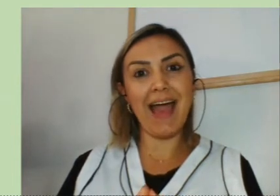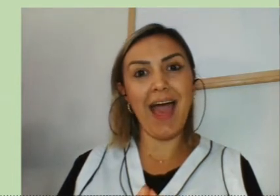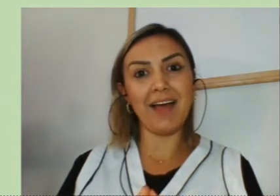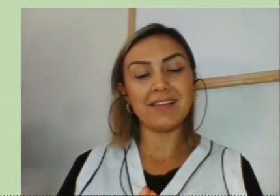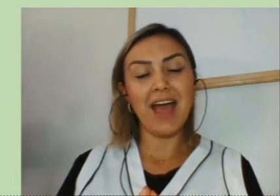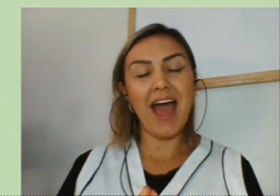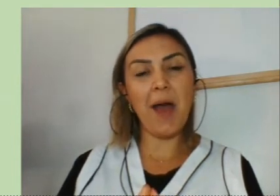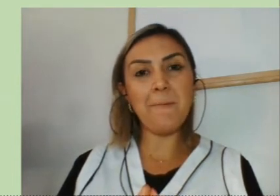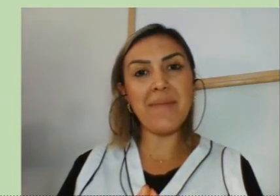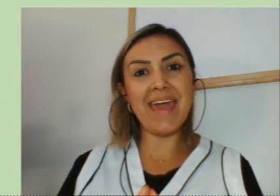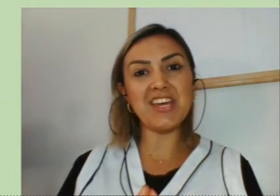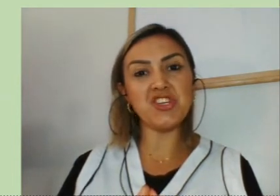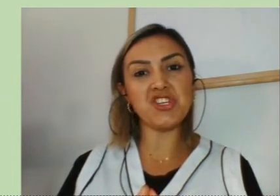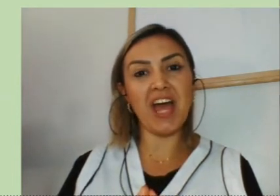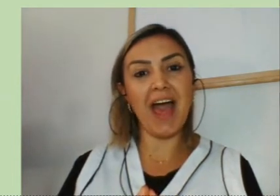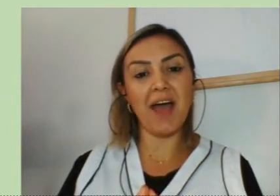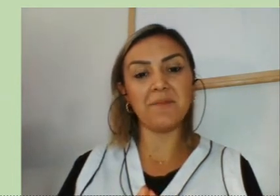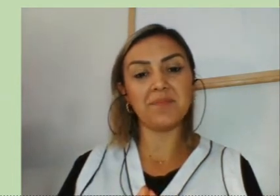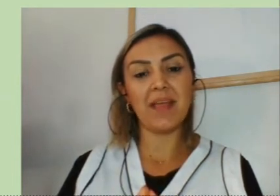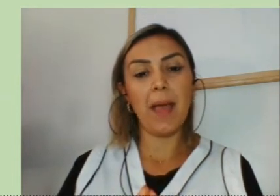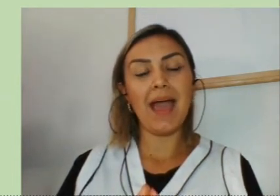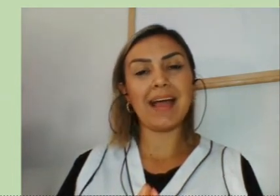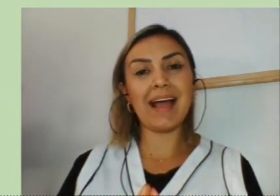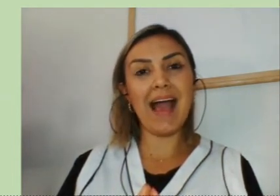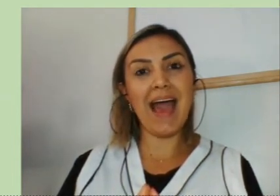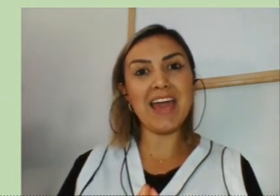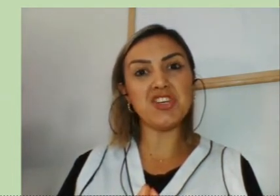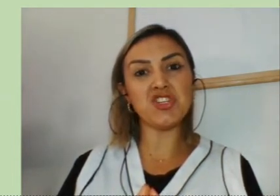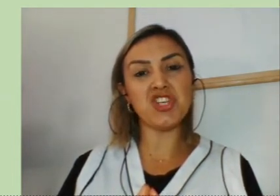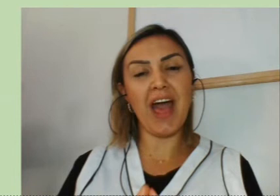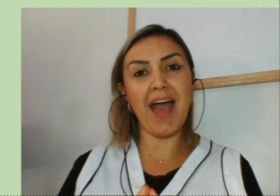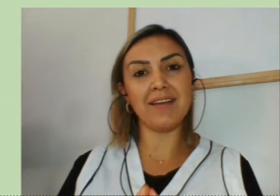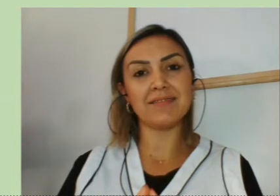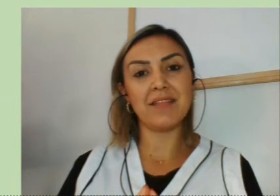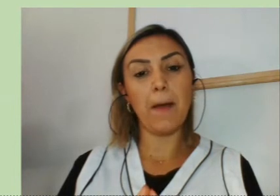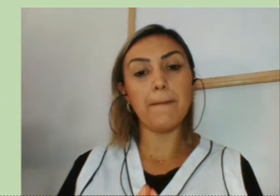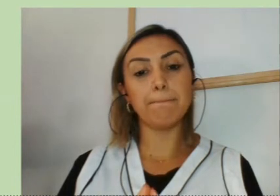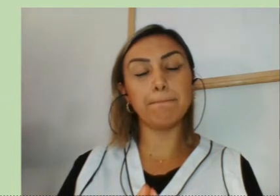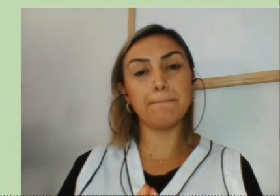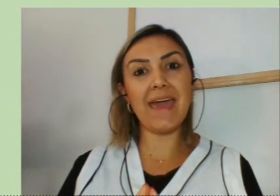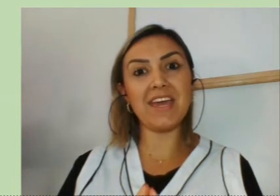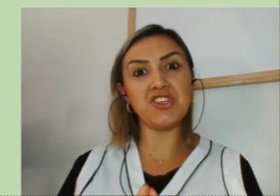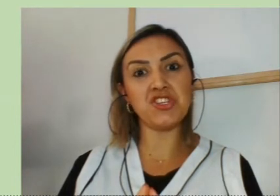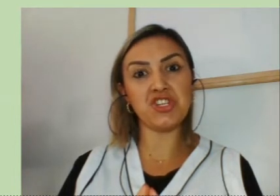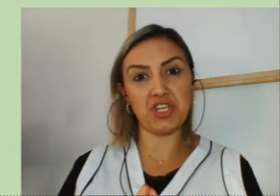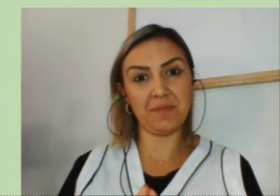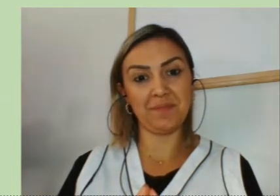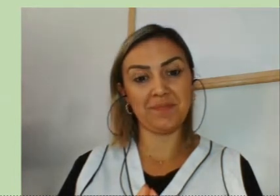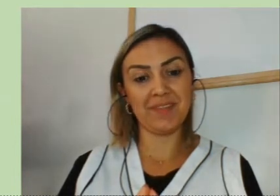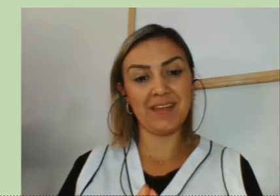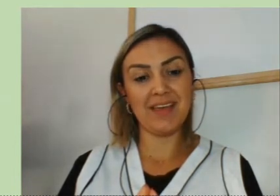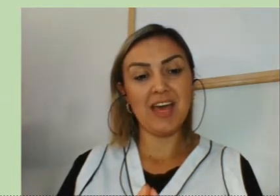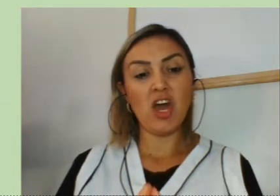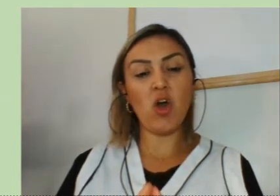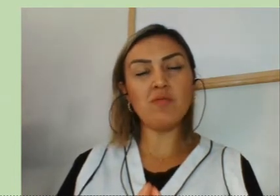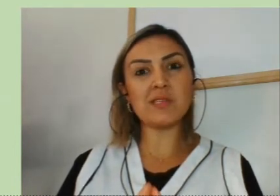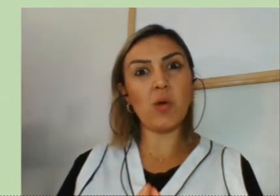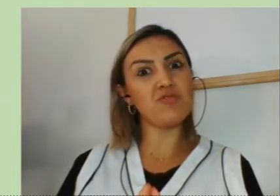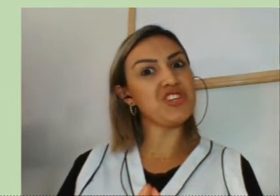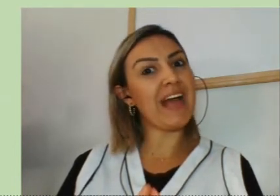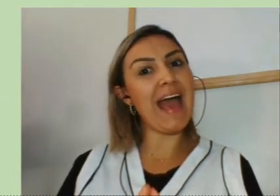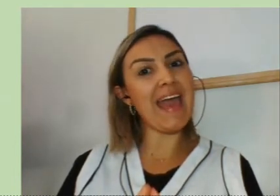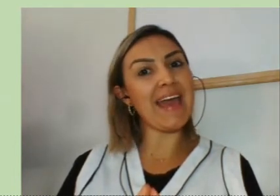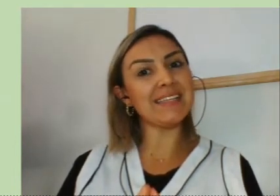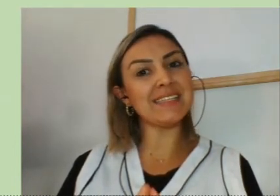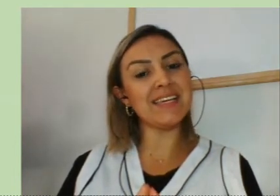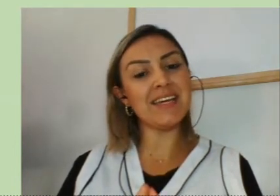CH, ameixa, caixa, peixe. Com o som